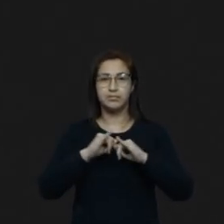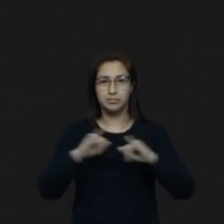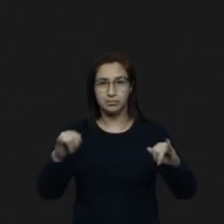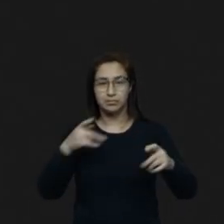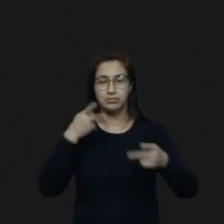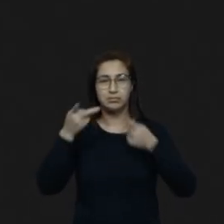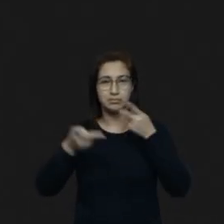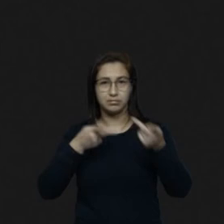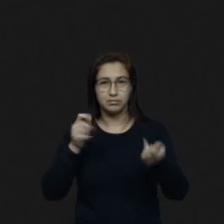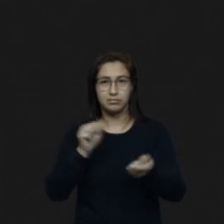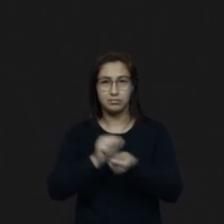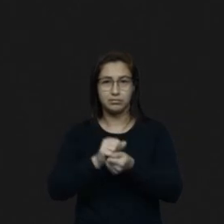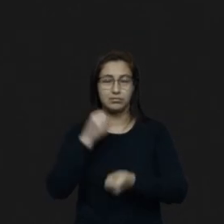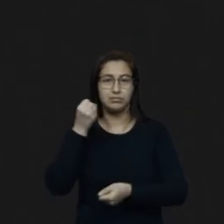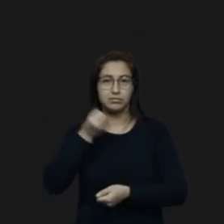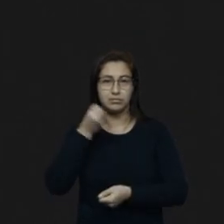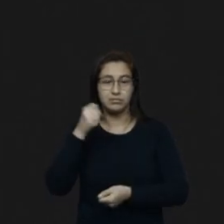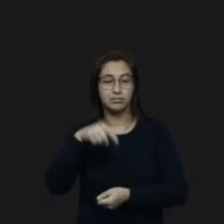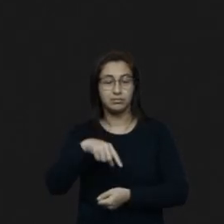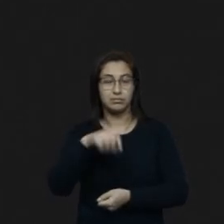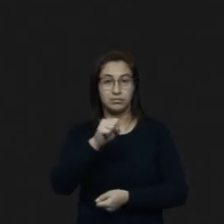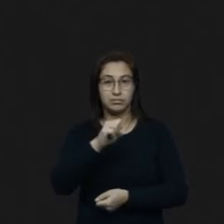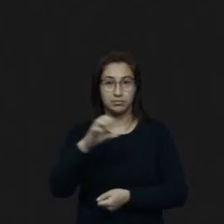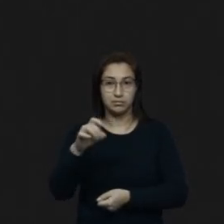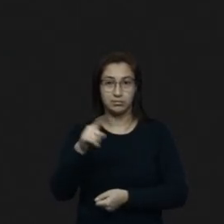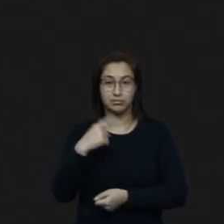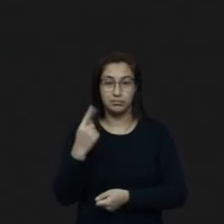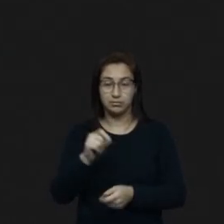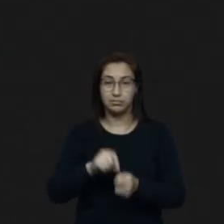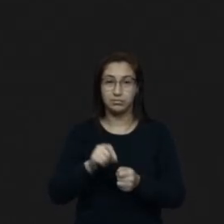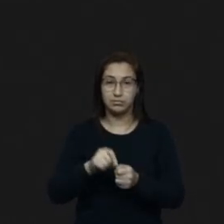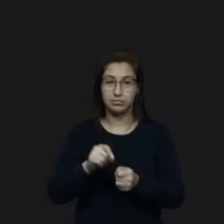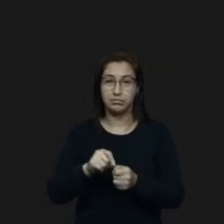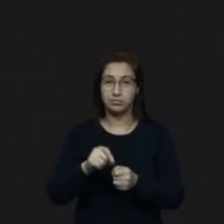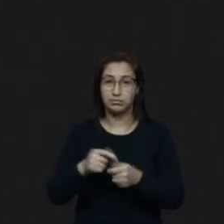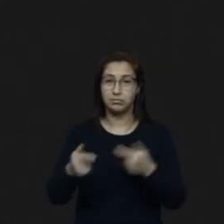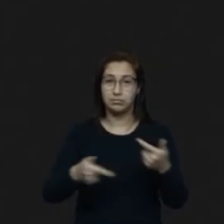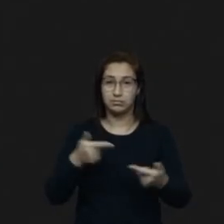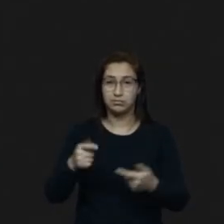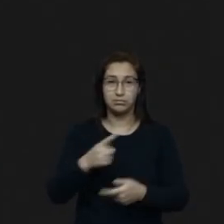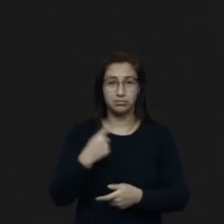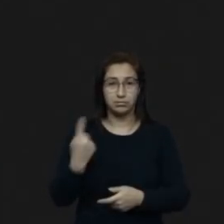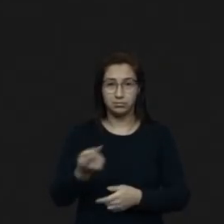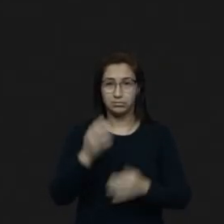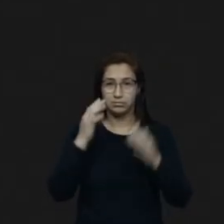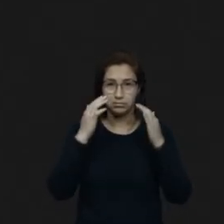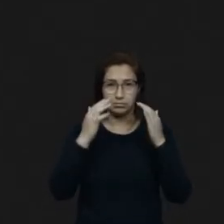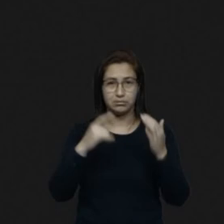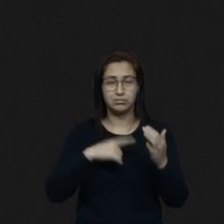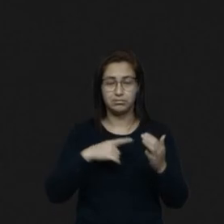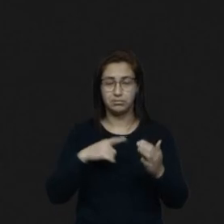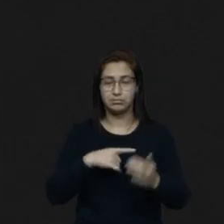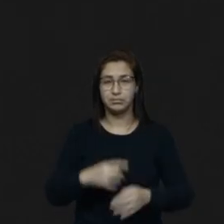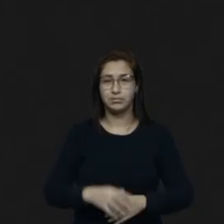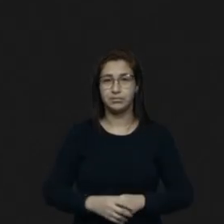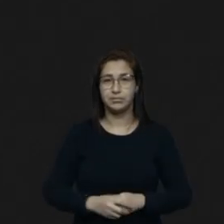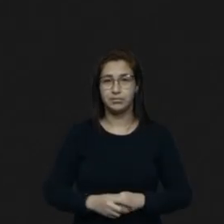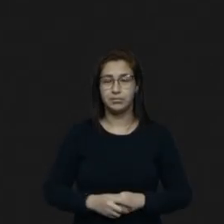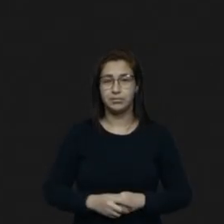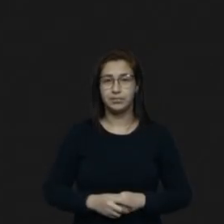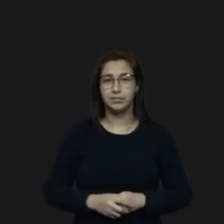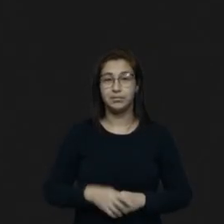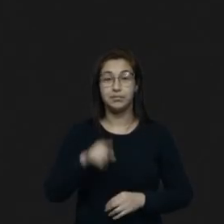senadores. Aqui em Santa Catarina, nós faremos o nosso dever de casa. Nós faremos. A